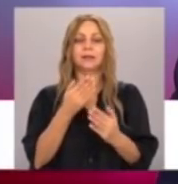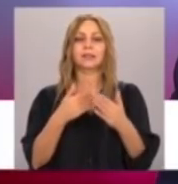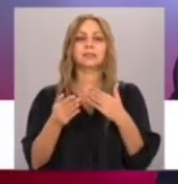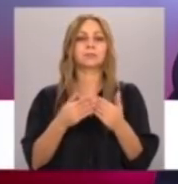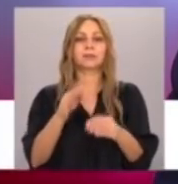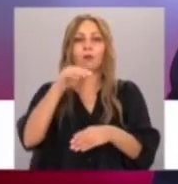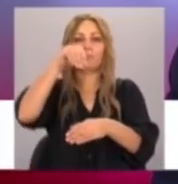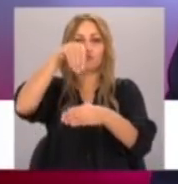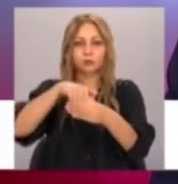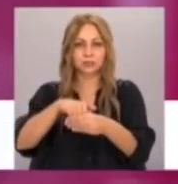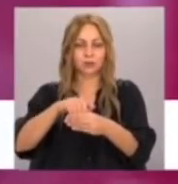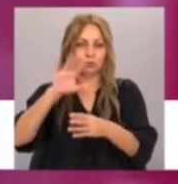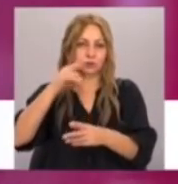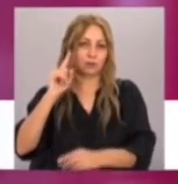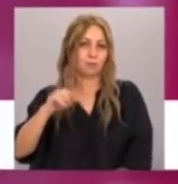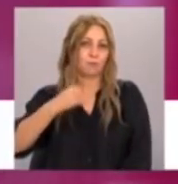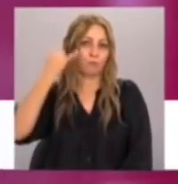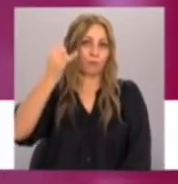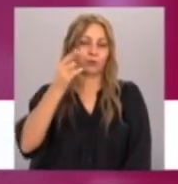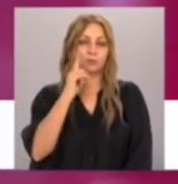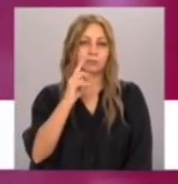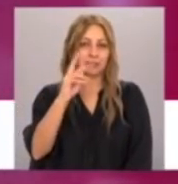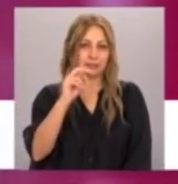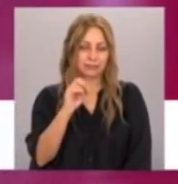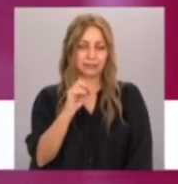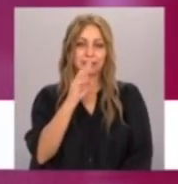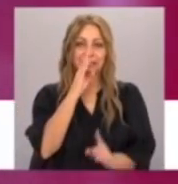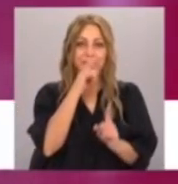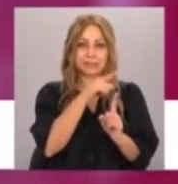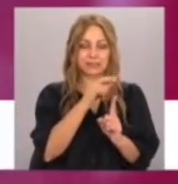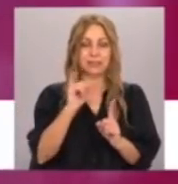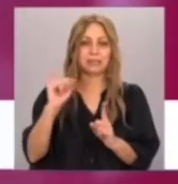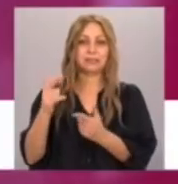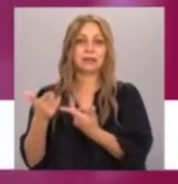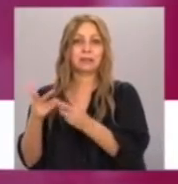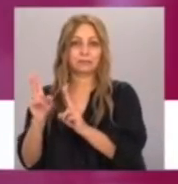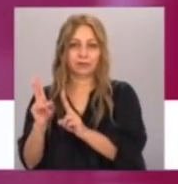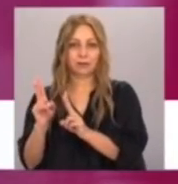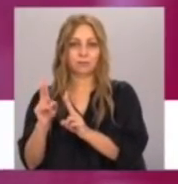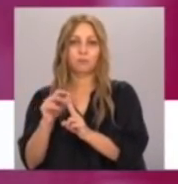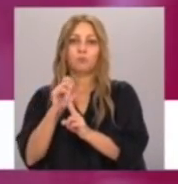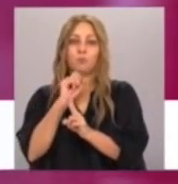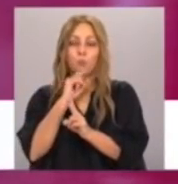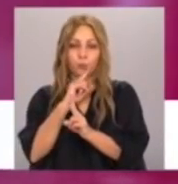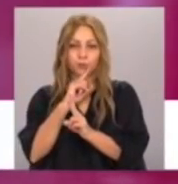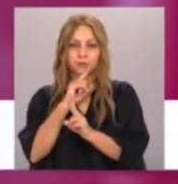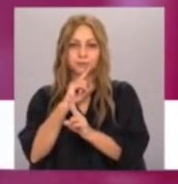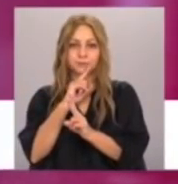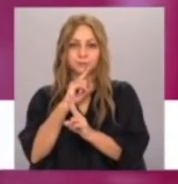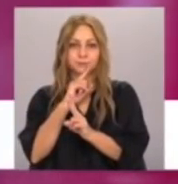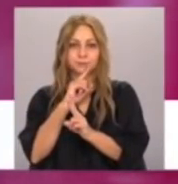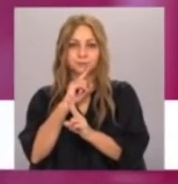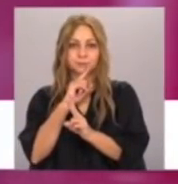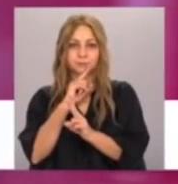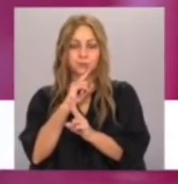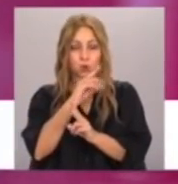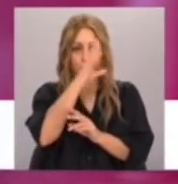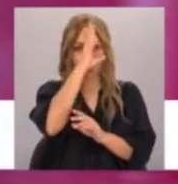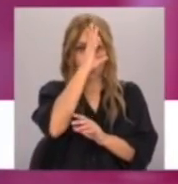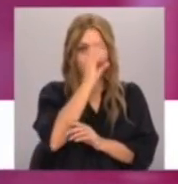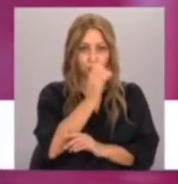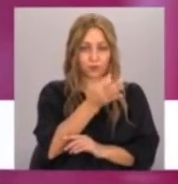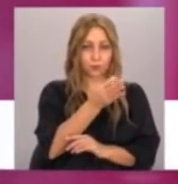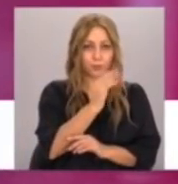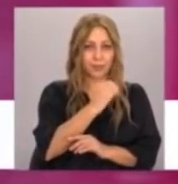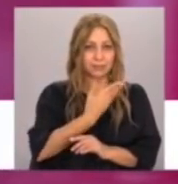tiver no próximo dia trinta se o iniciativa liberal em cima do rival poderá ocupar no governo